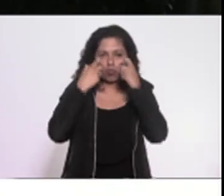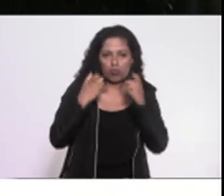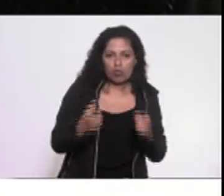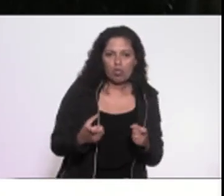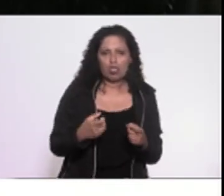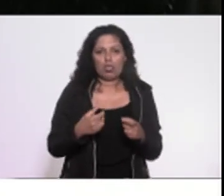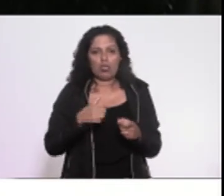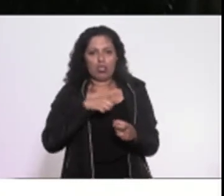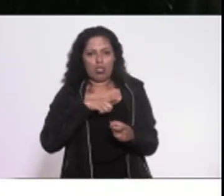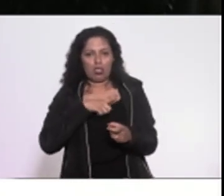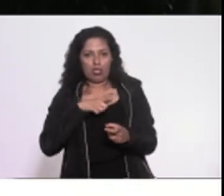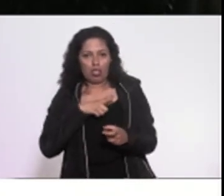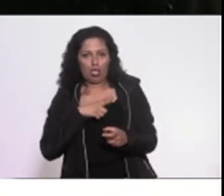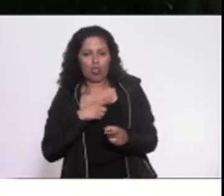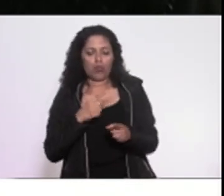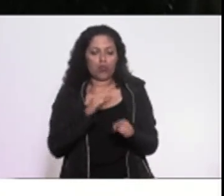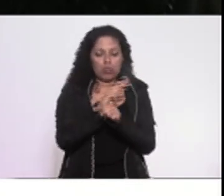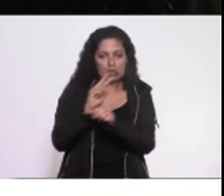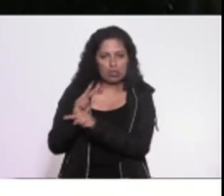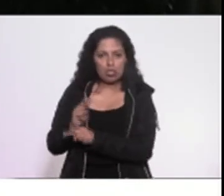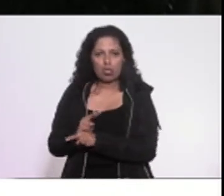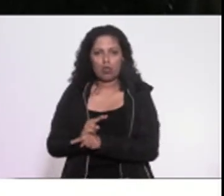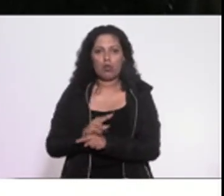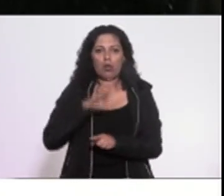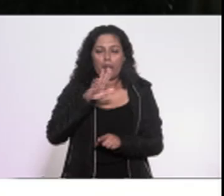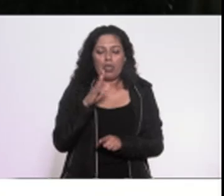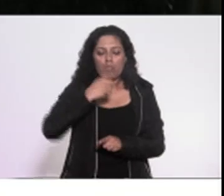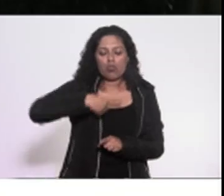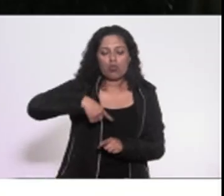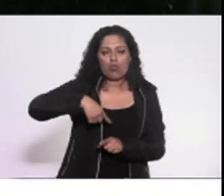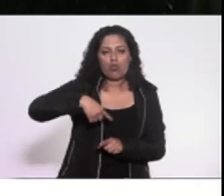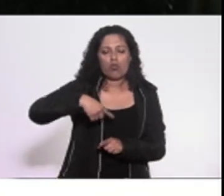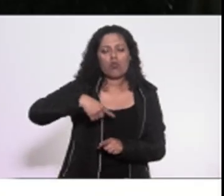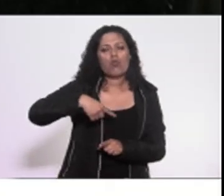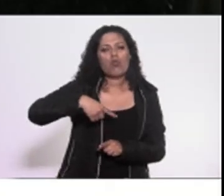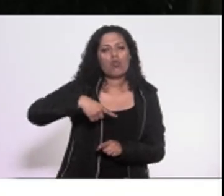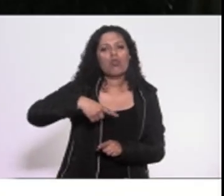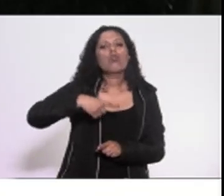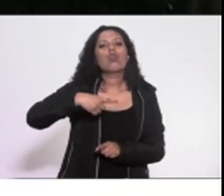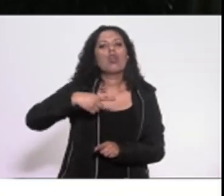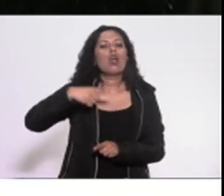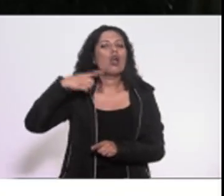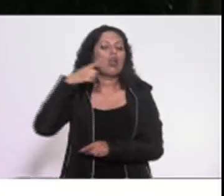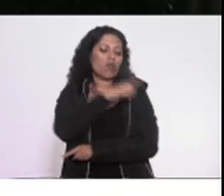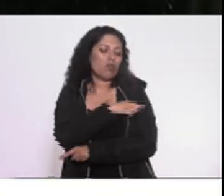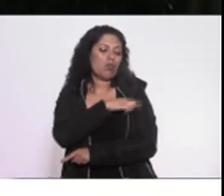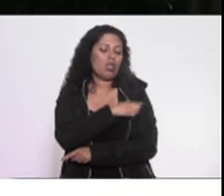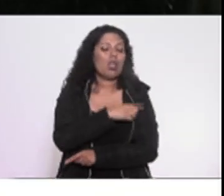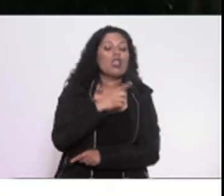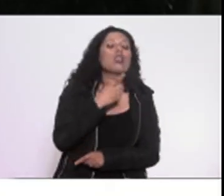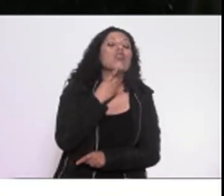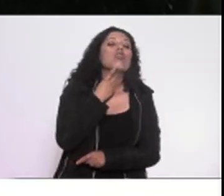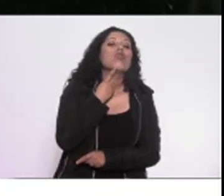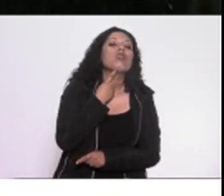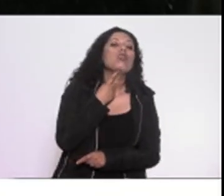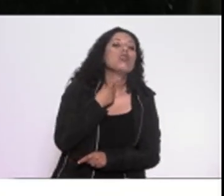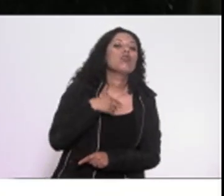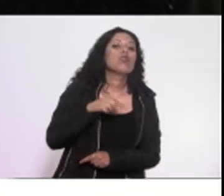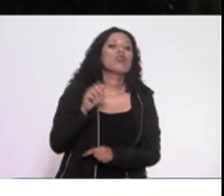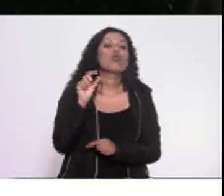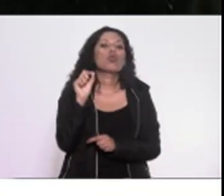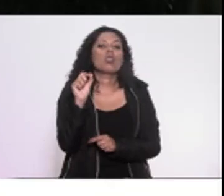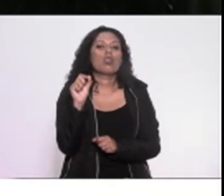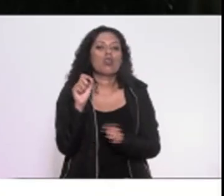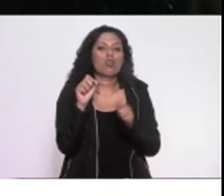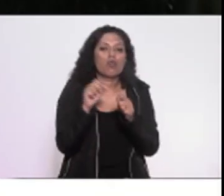violência que tiveram medida protetiva, mas o que deseja a deputada enfermeira Rejane é fazer